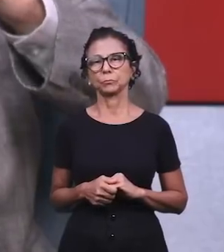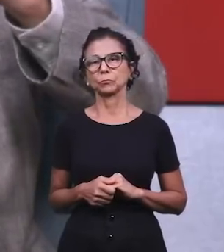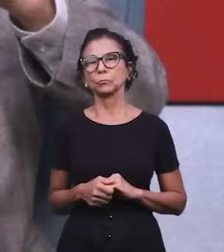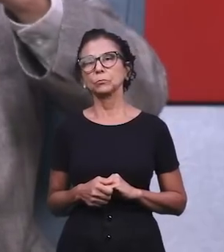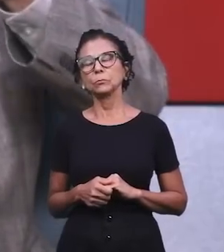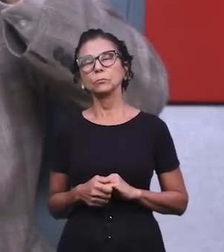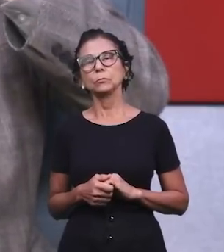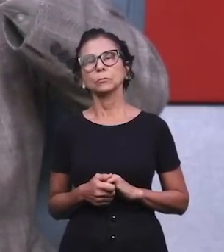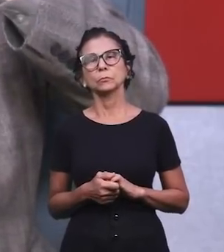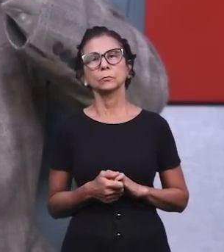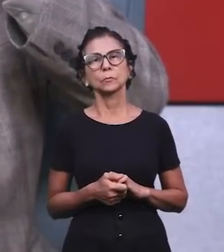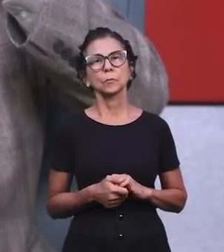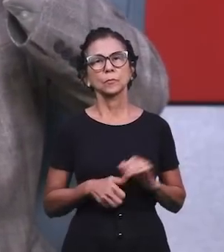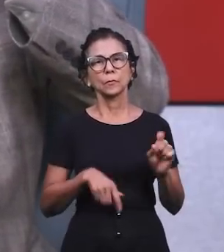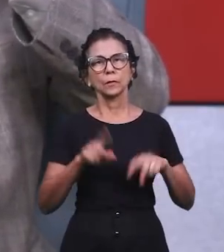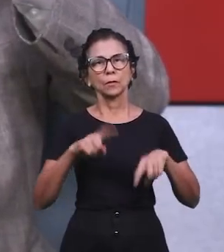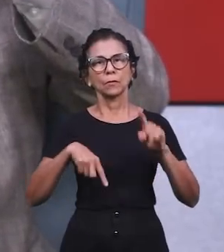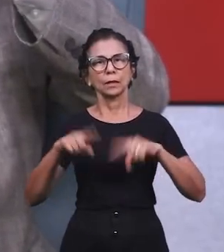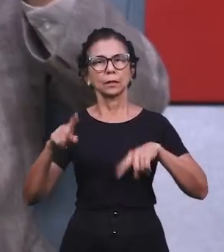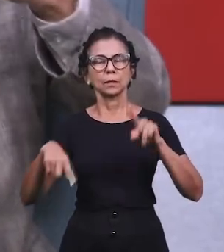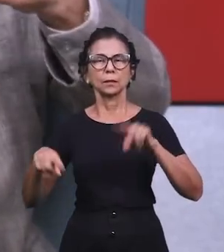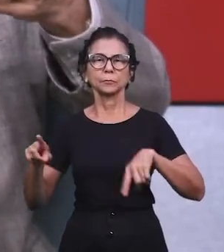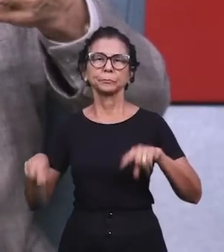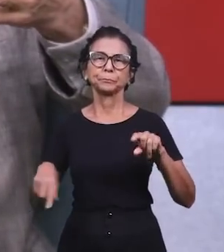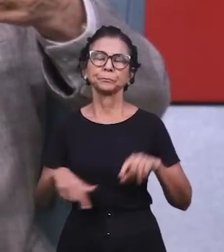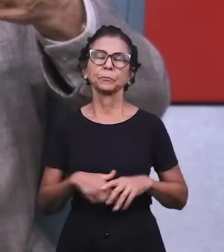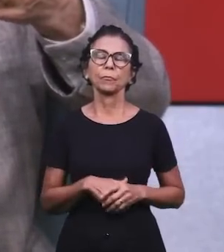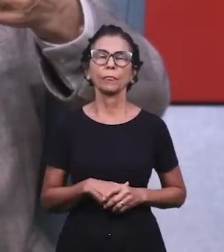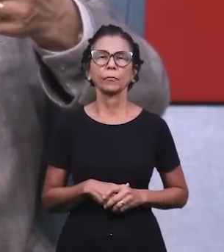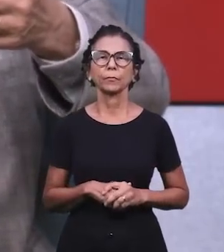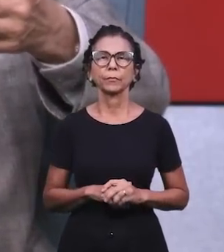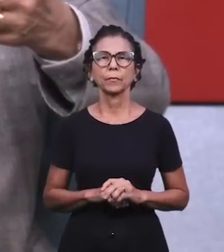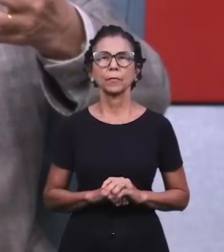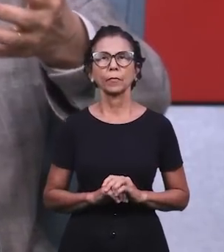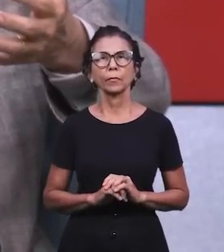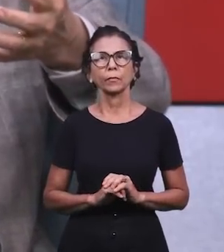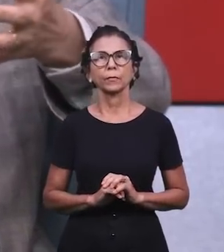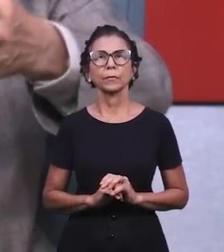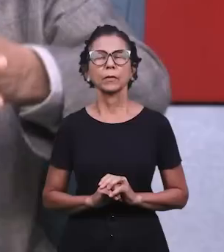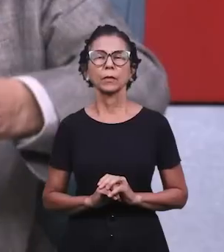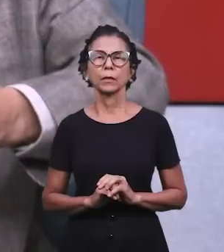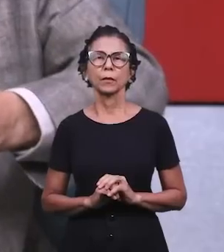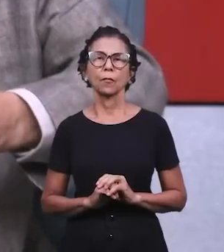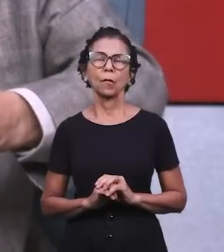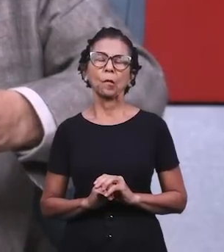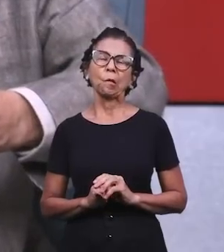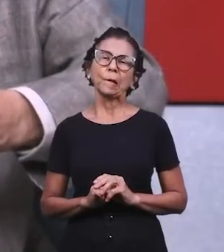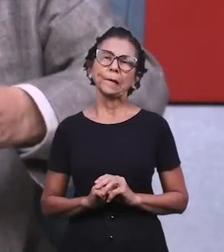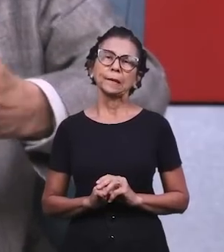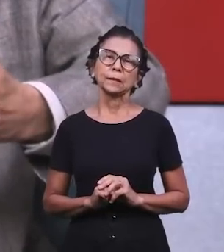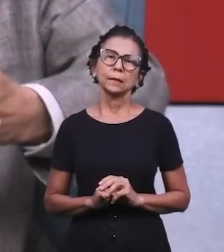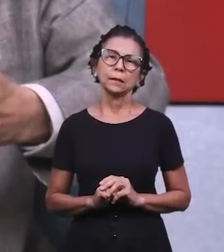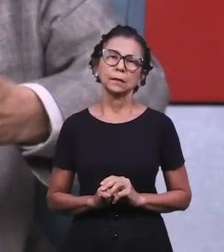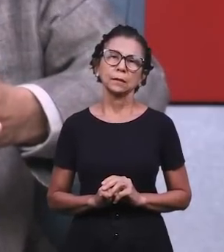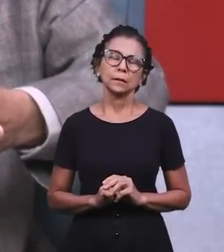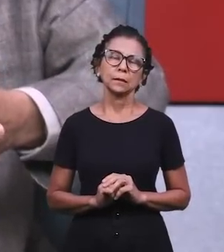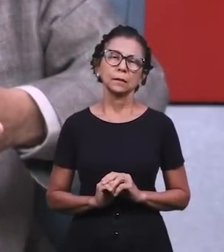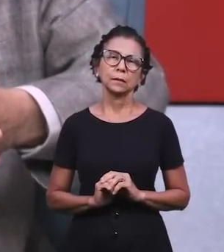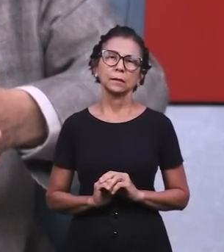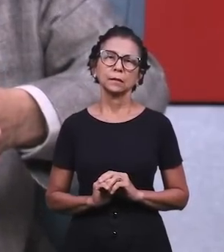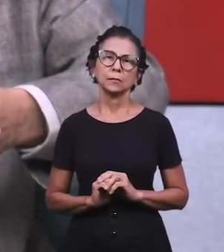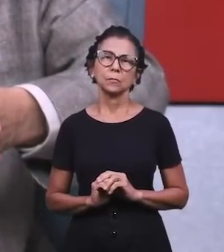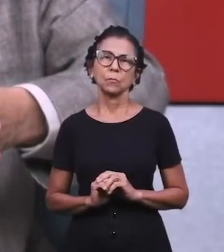uma variação muito grande de operações para mostrar para a